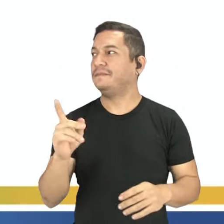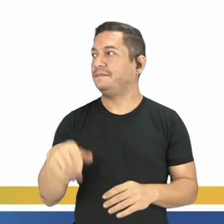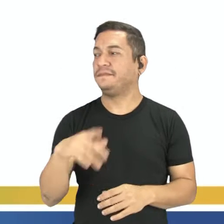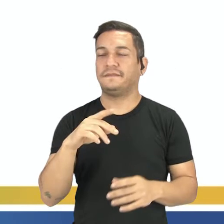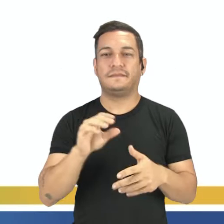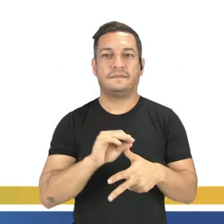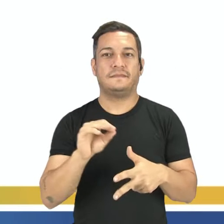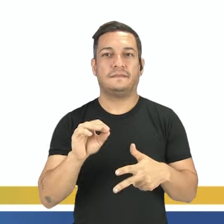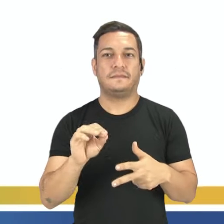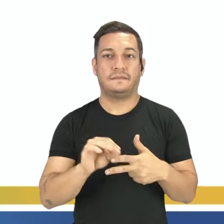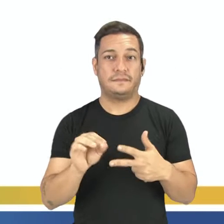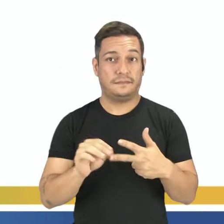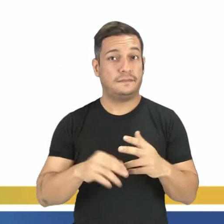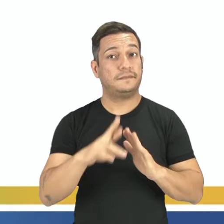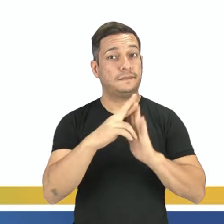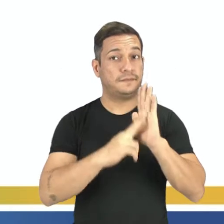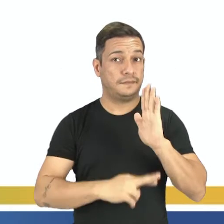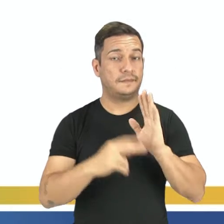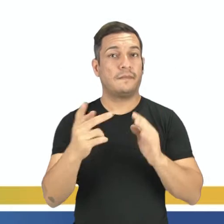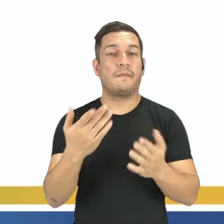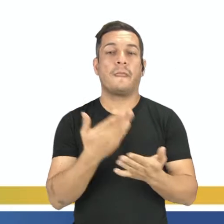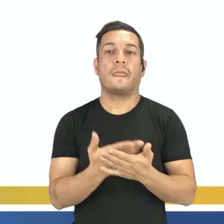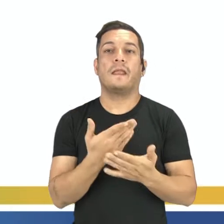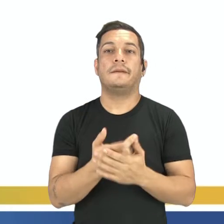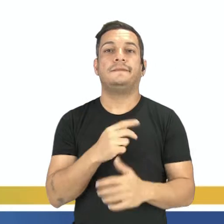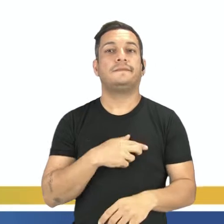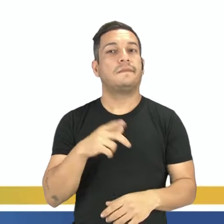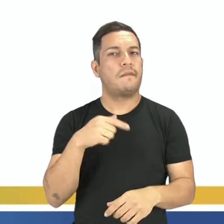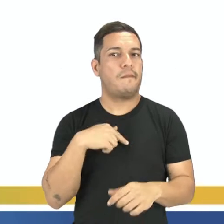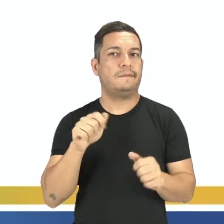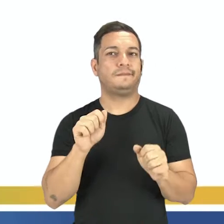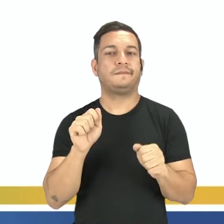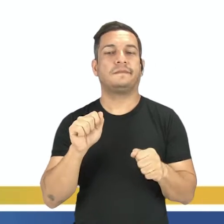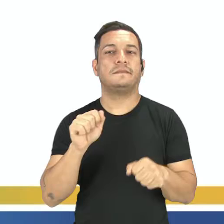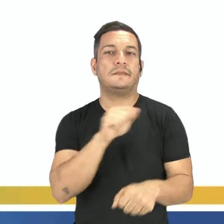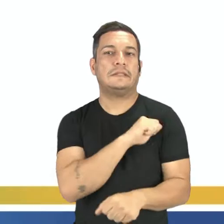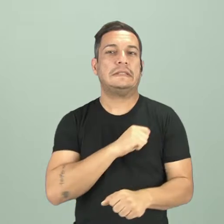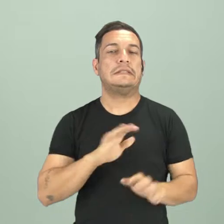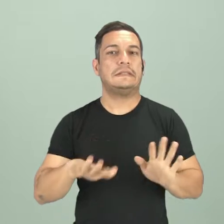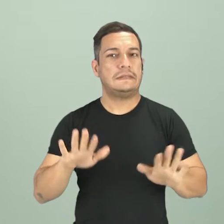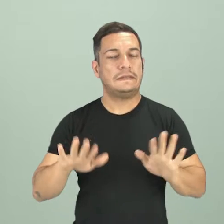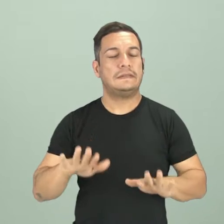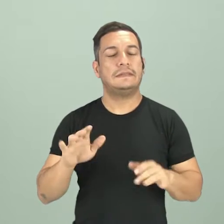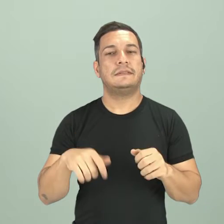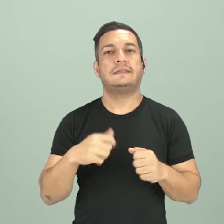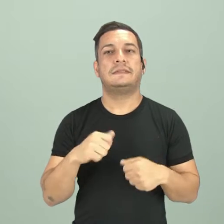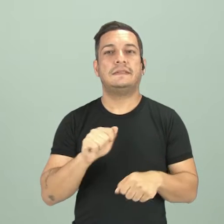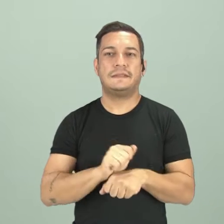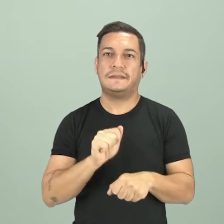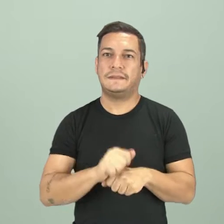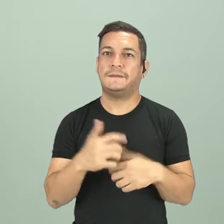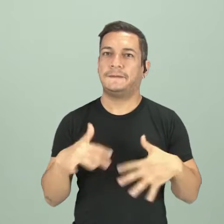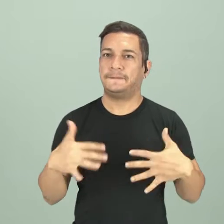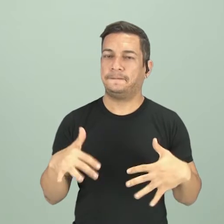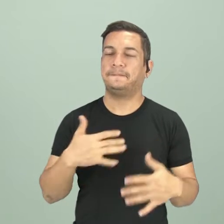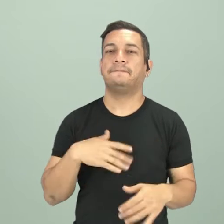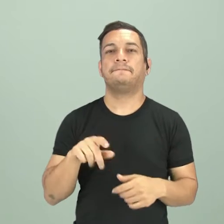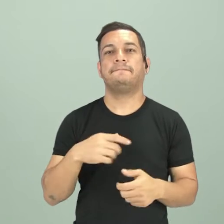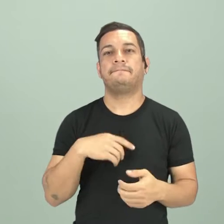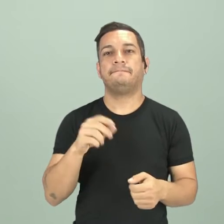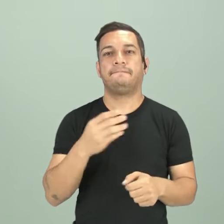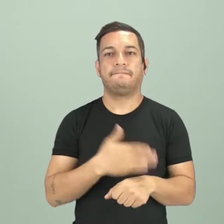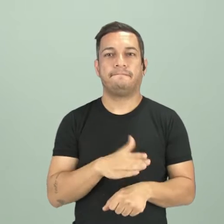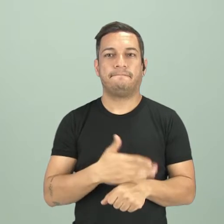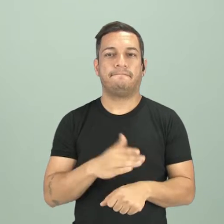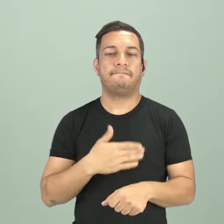estavam aí aguardando essa aula, é uma aula assim, muito esperada pelos alunos, né? E principalmente para você que está aí estudando e se preparando para o Enem.